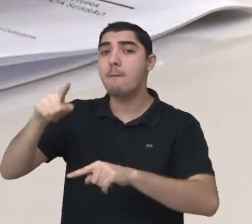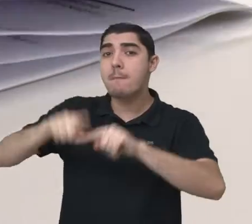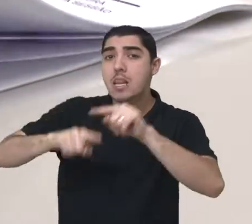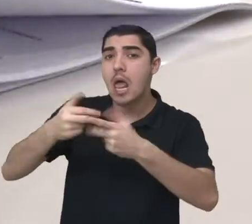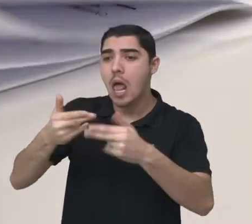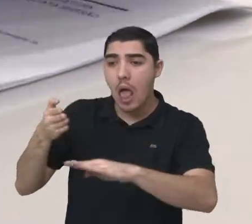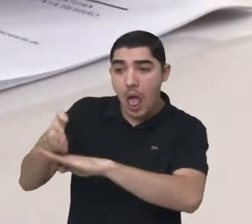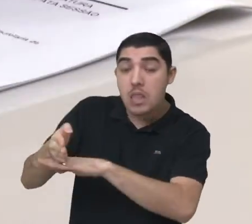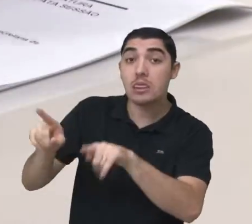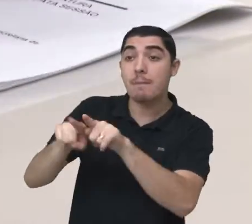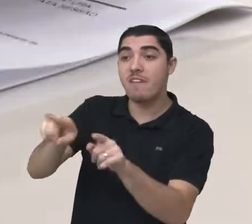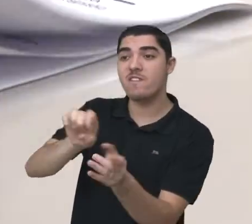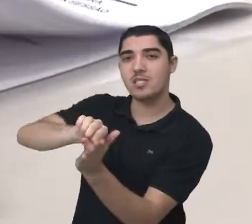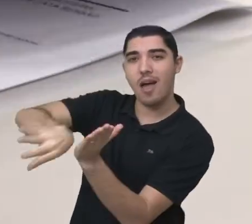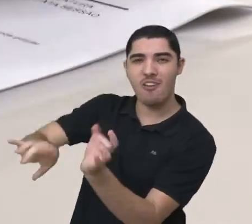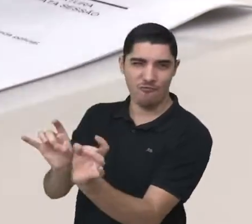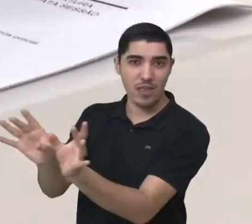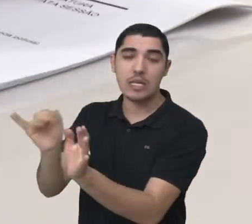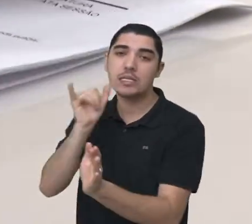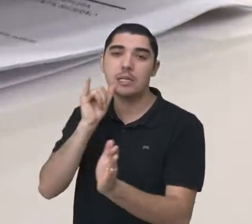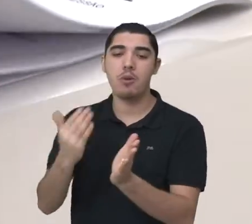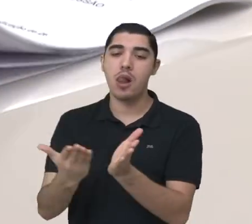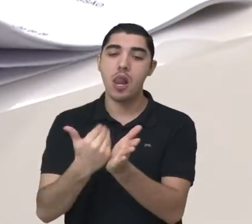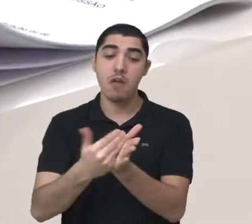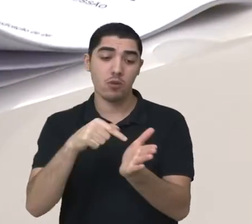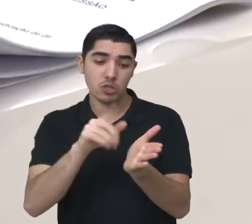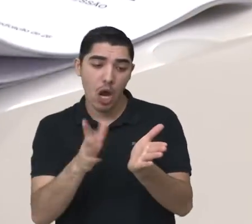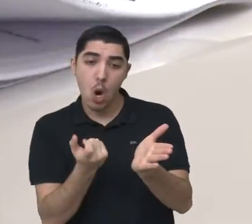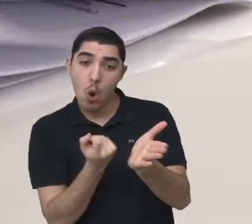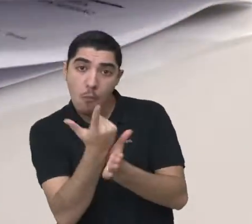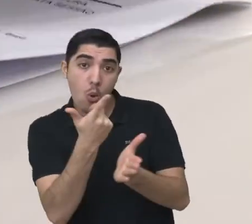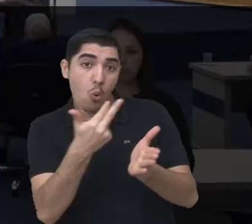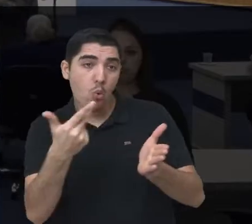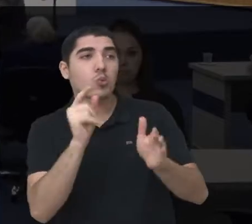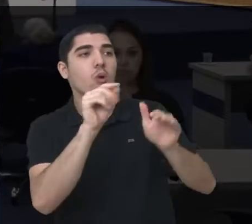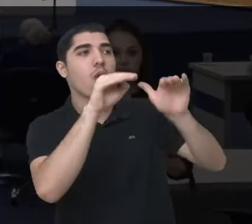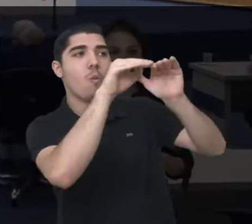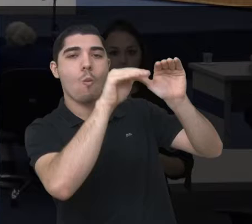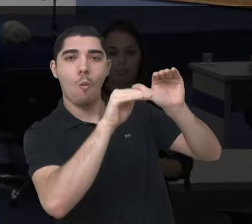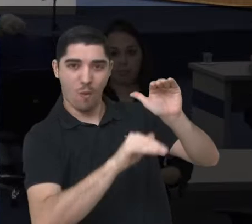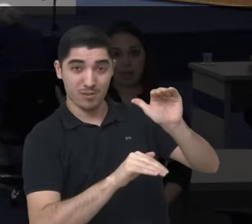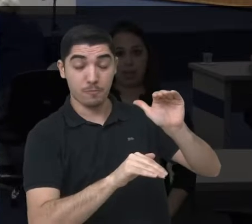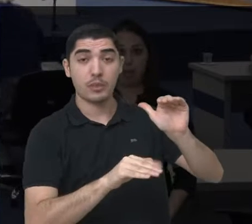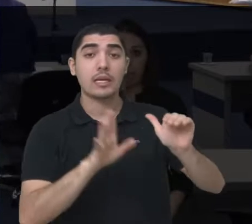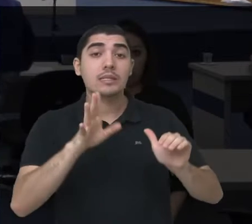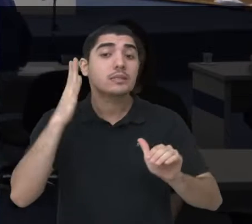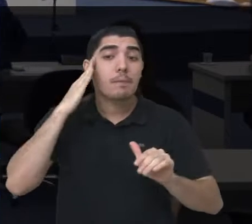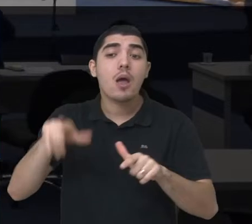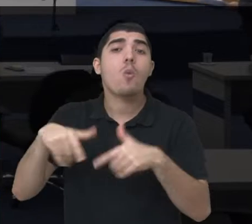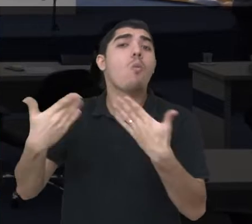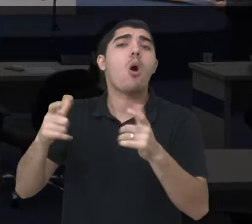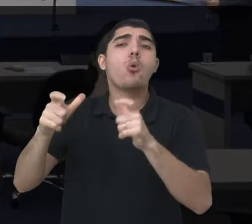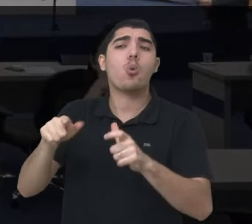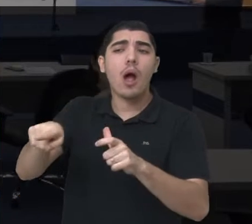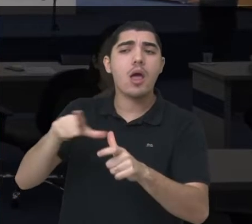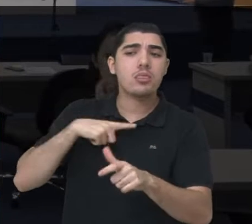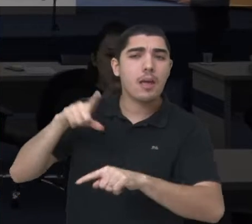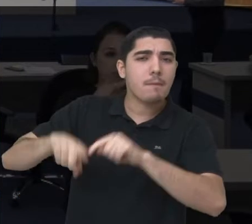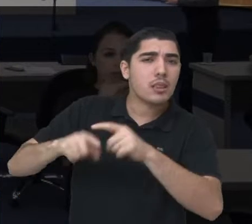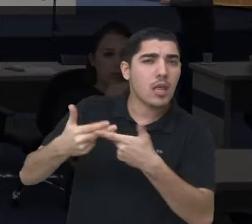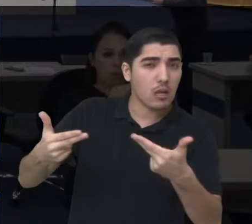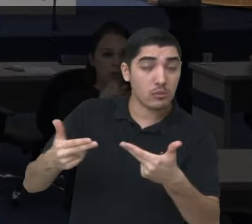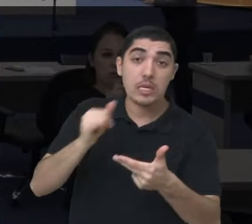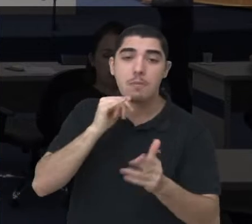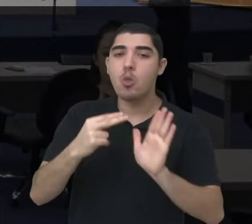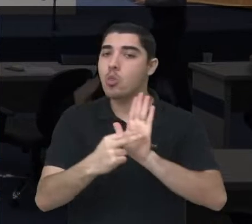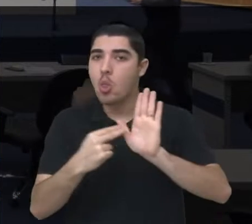o lançamento da compra em um livro de controle de estoque, além da identificação da origem dos materiais, com